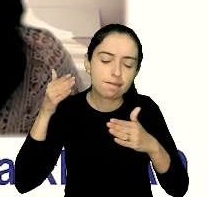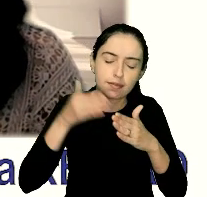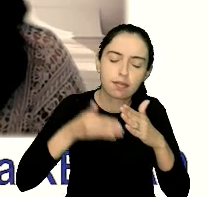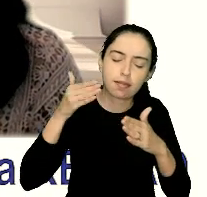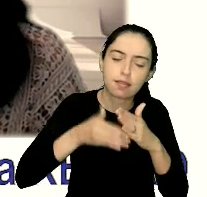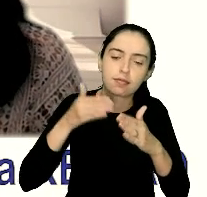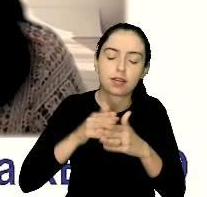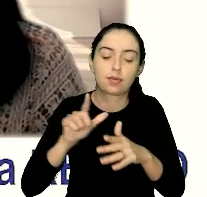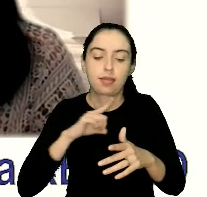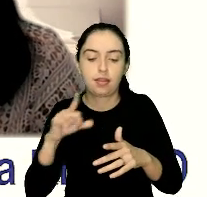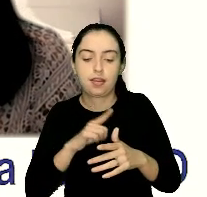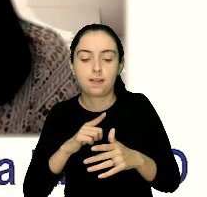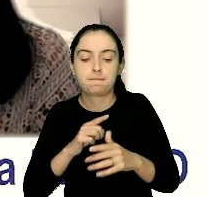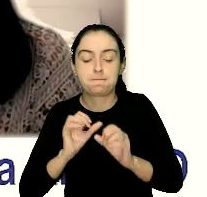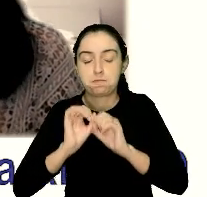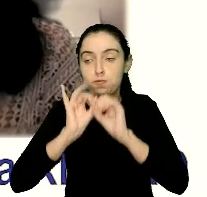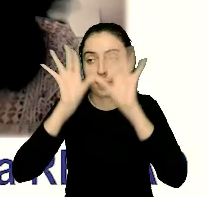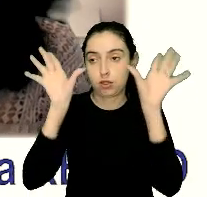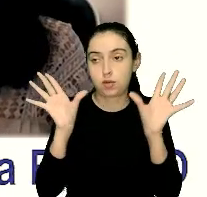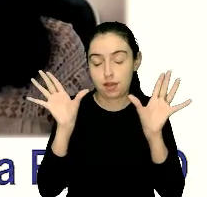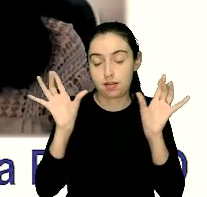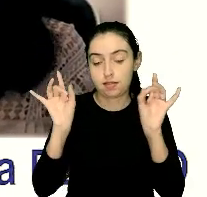destaque